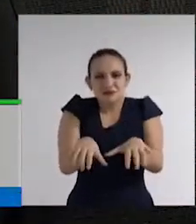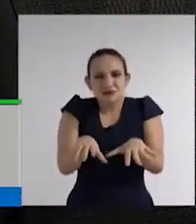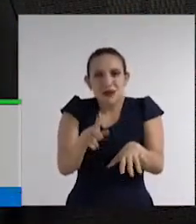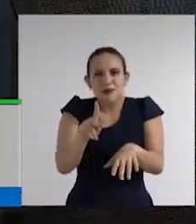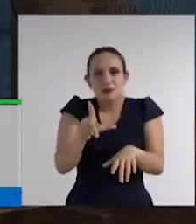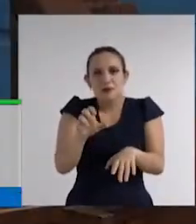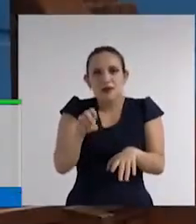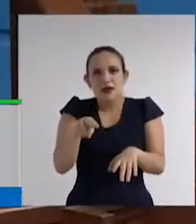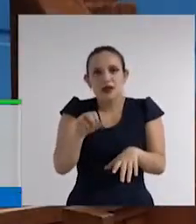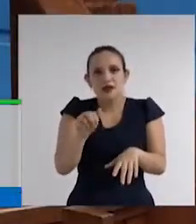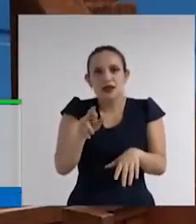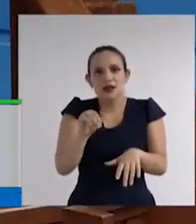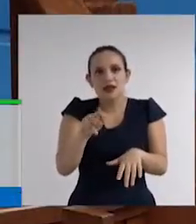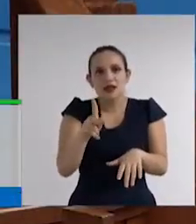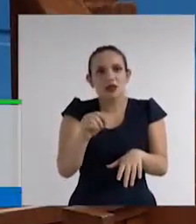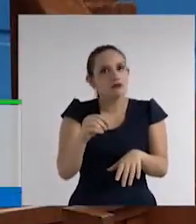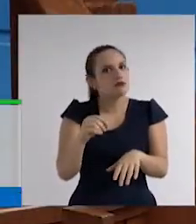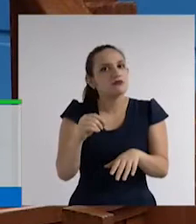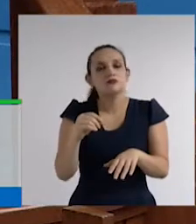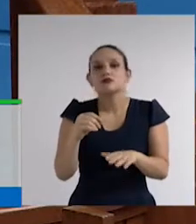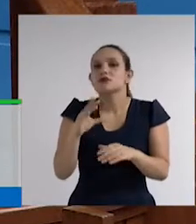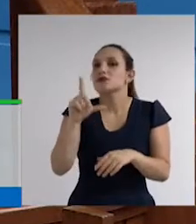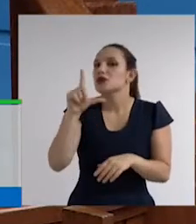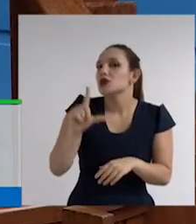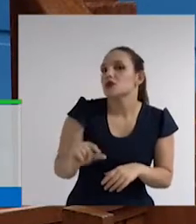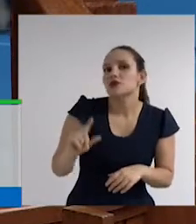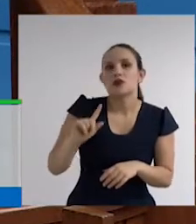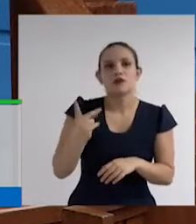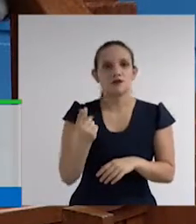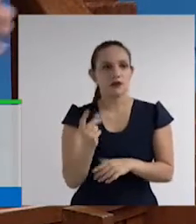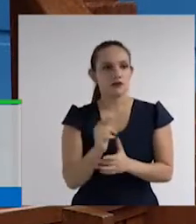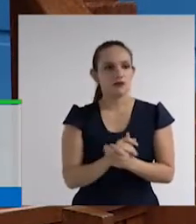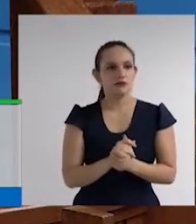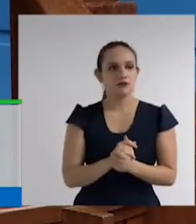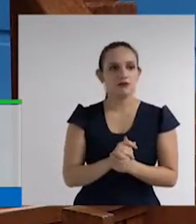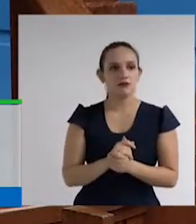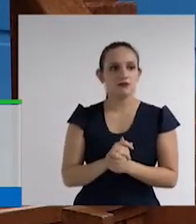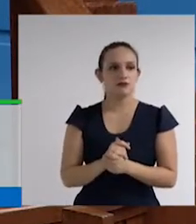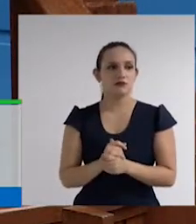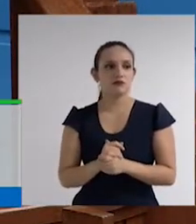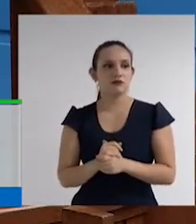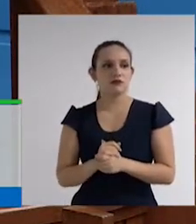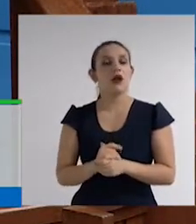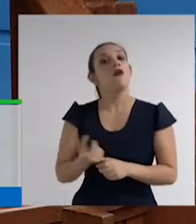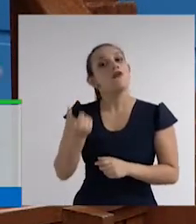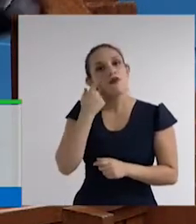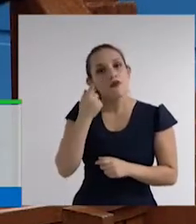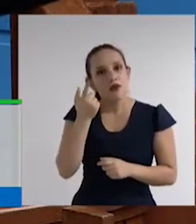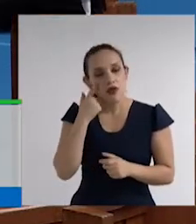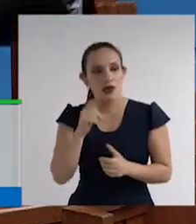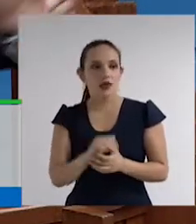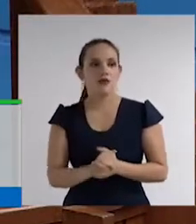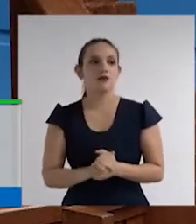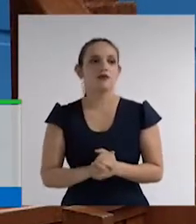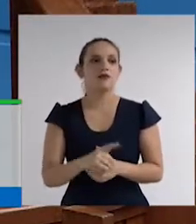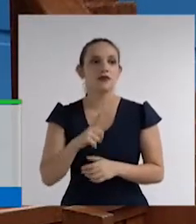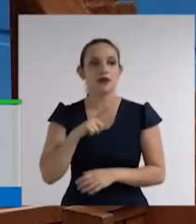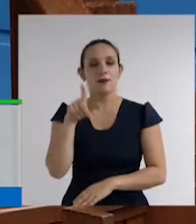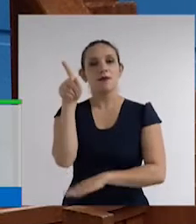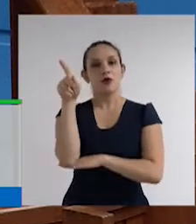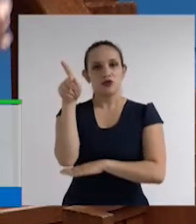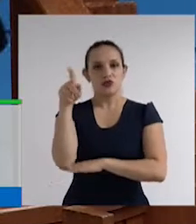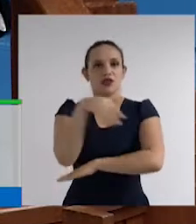preço, não baixou o preço. Todos os postos não fizeram? Não. Os postos de rodovia, nós temos que ser justos. Os de rodovia